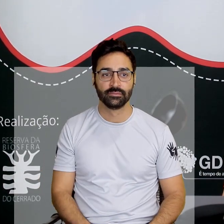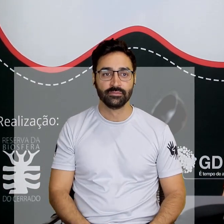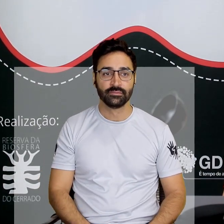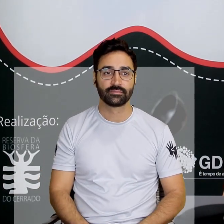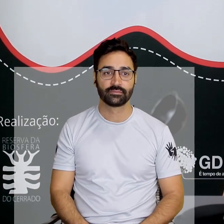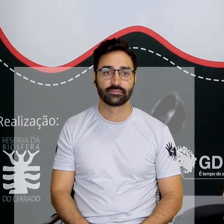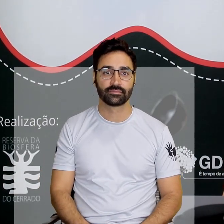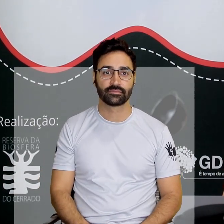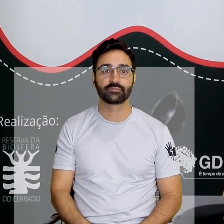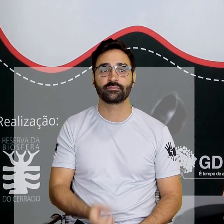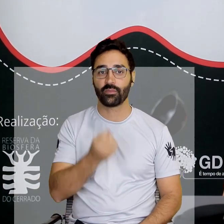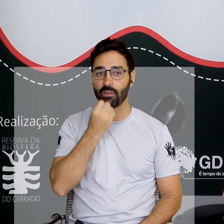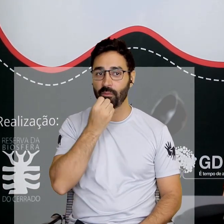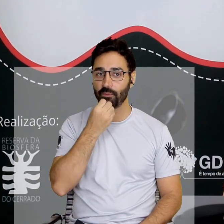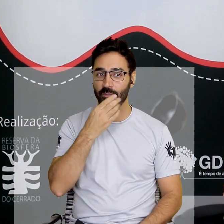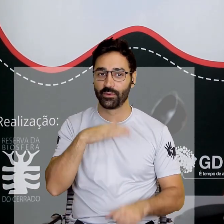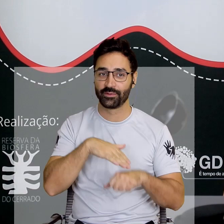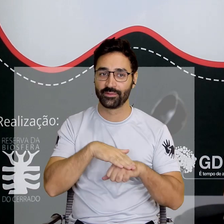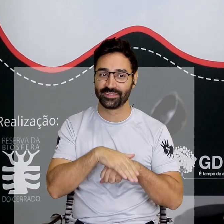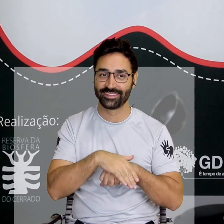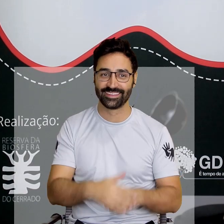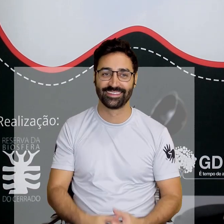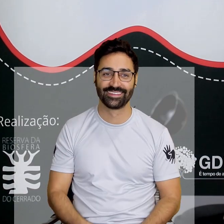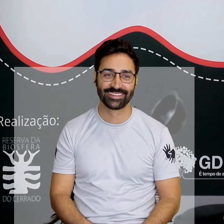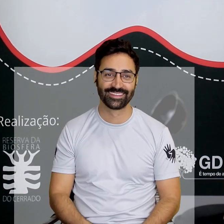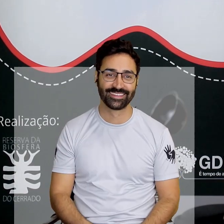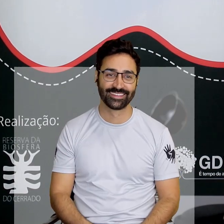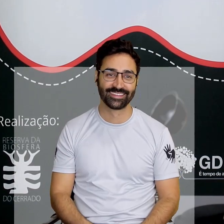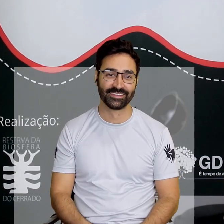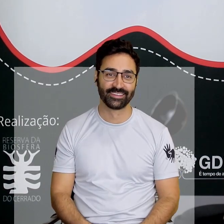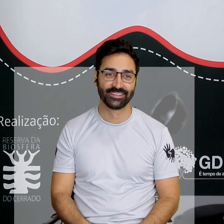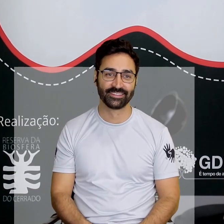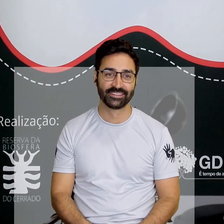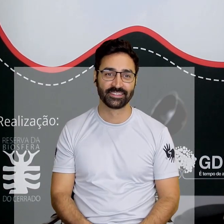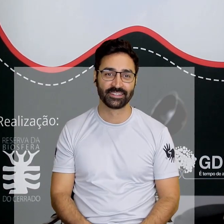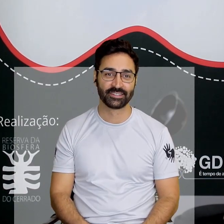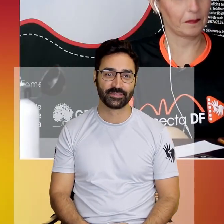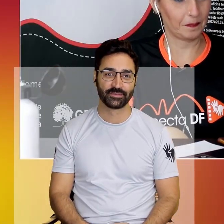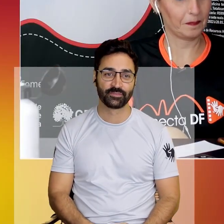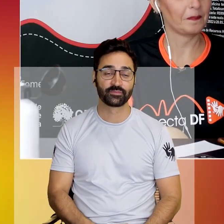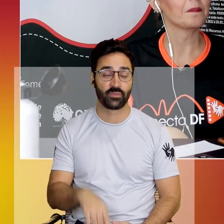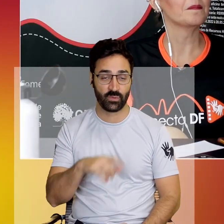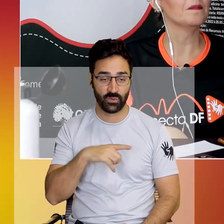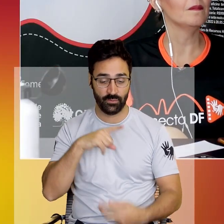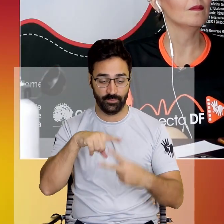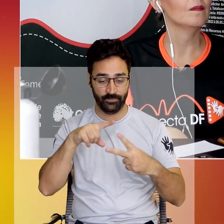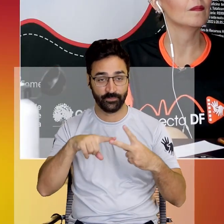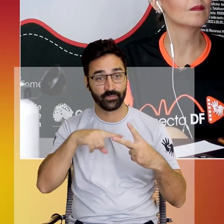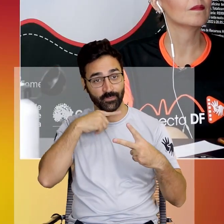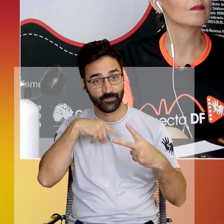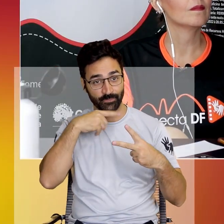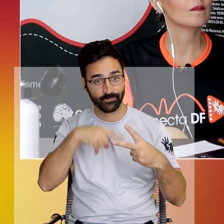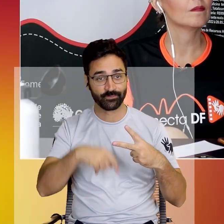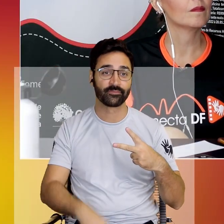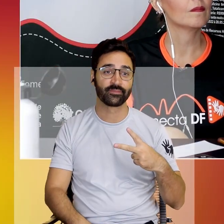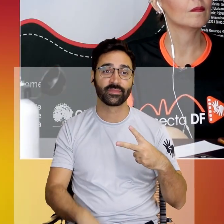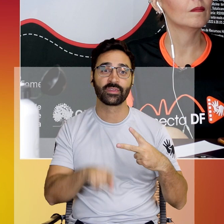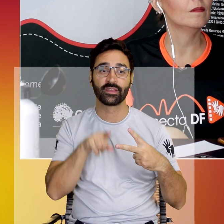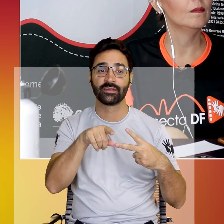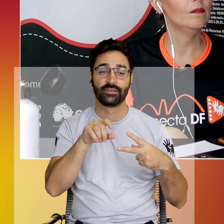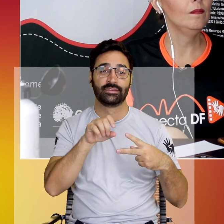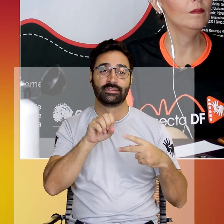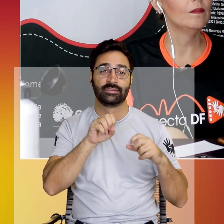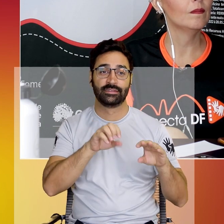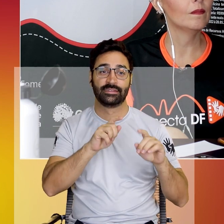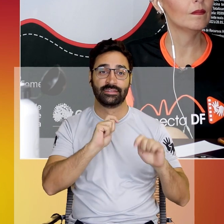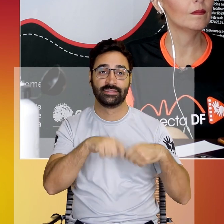Boa noite. Boa noite. Eu fiquei com duas dúvidas. Quando a senhora está ensinando os sinais, eu